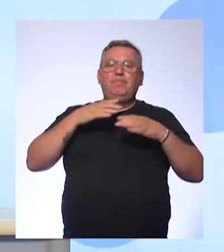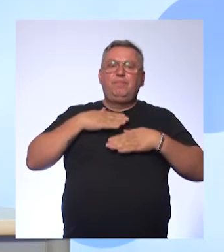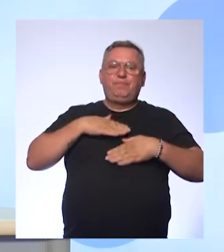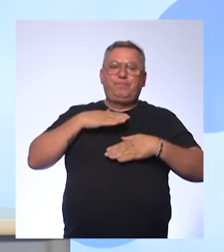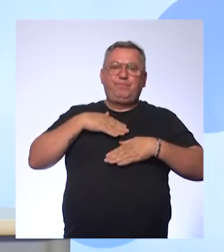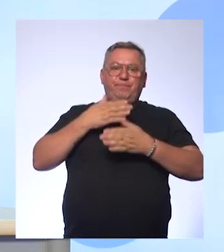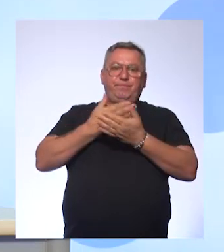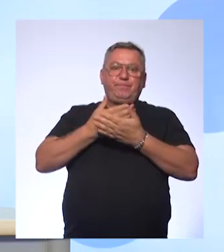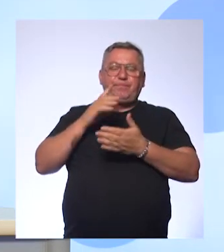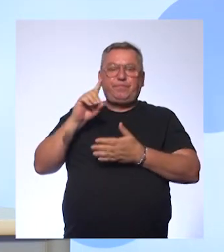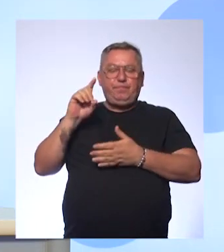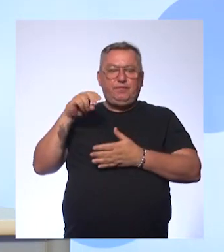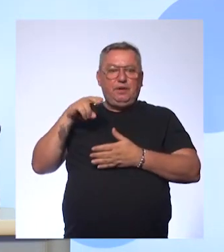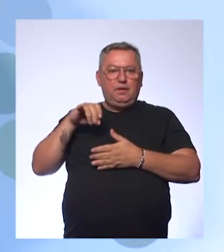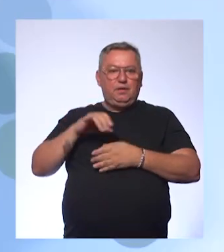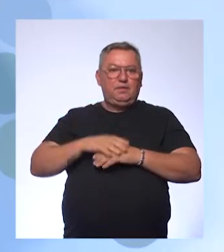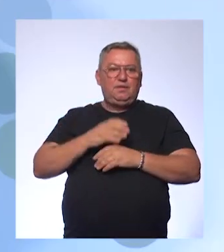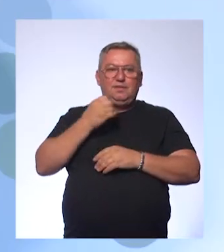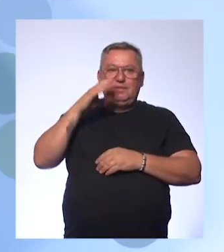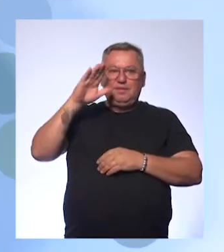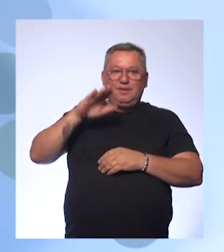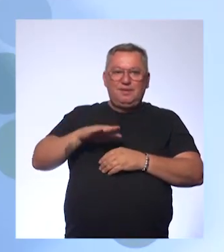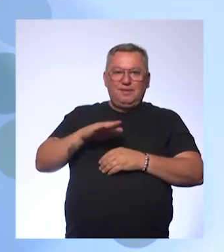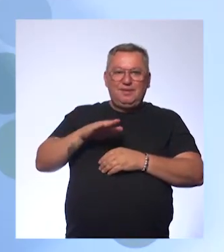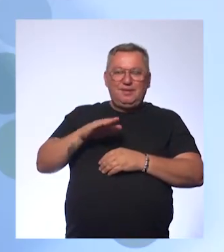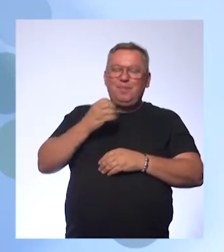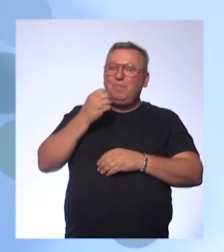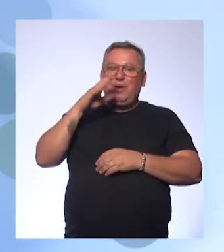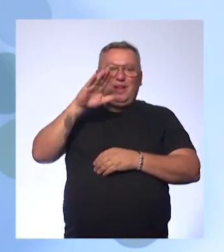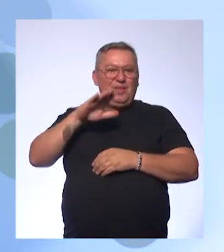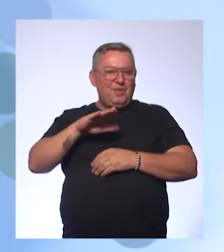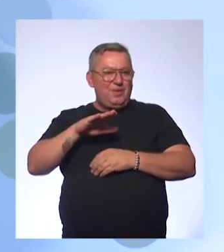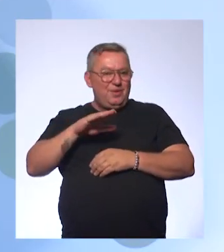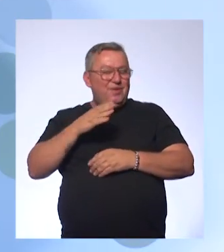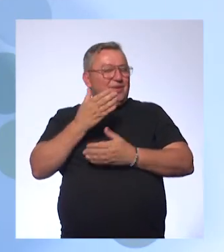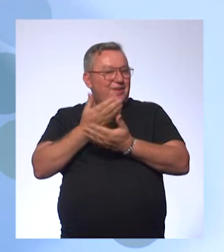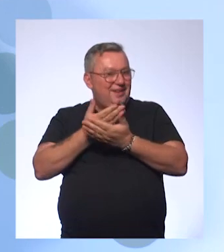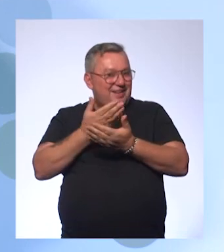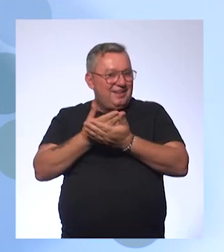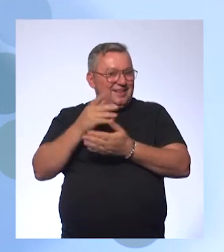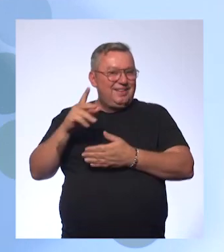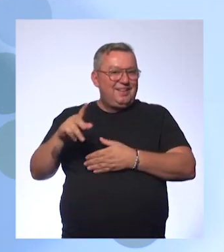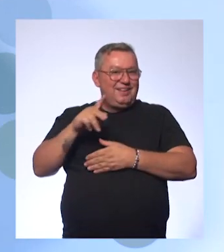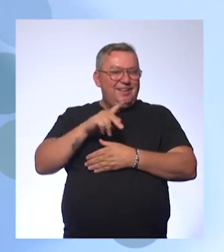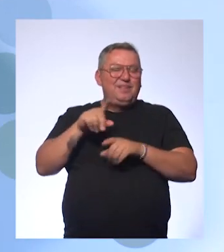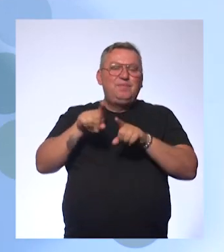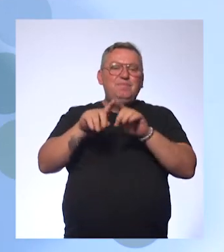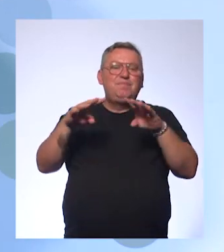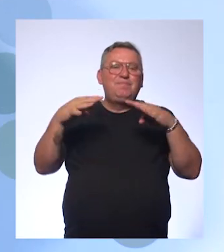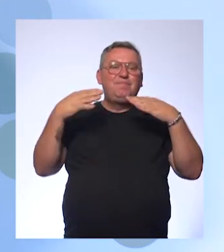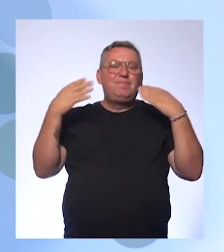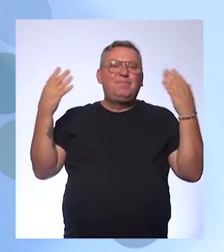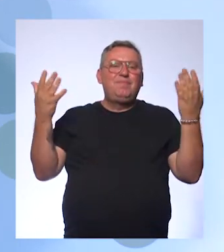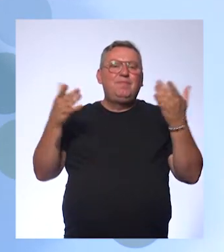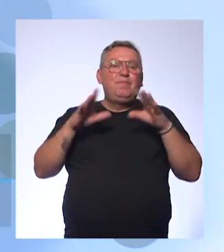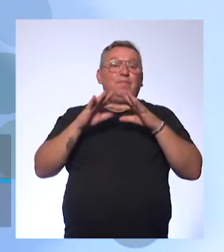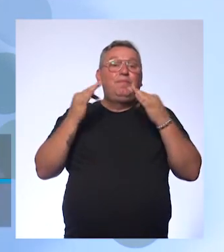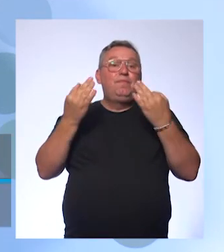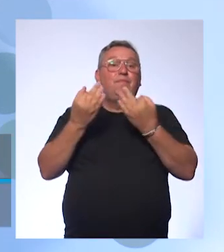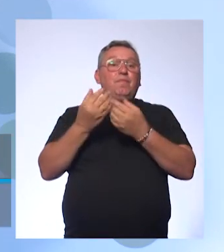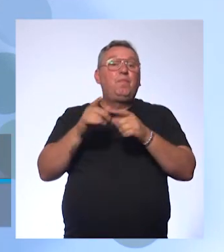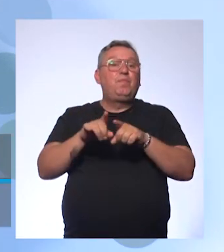aula agora da Dani. Vamos lá, Dani? Boa noite, Si, tudo bem? Boa noite, estudantes, professores que estão nos acompanhando e familiares